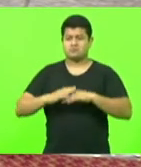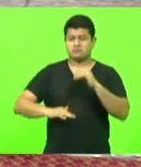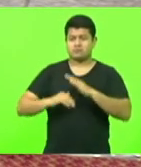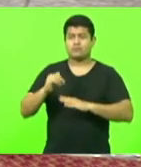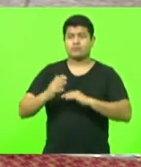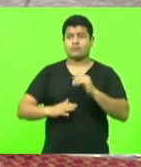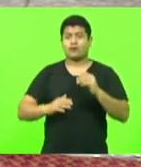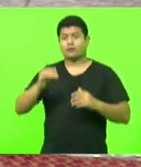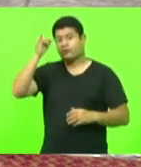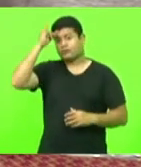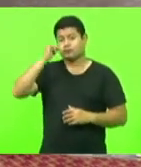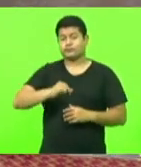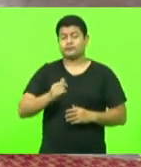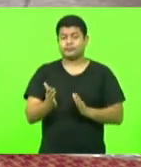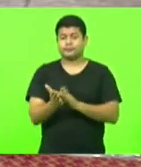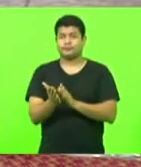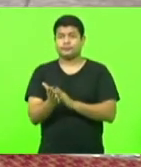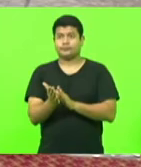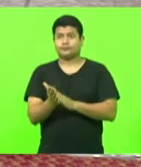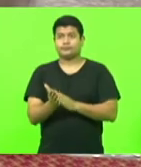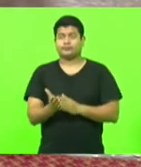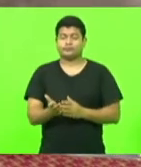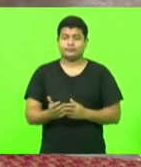prevenção. Parabéns, quero